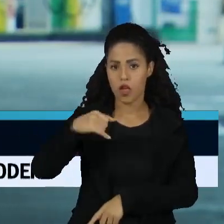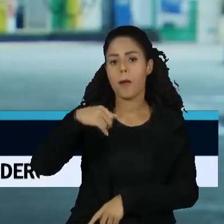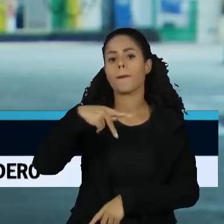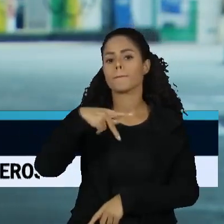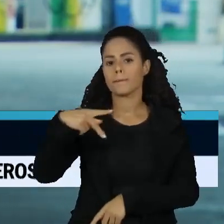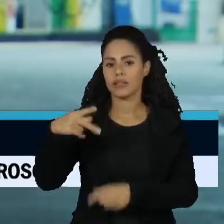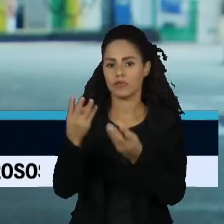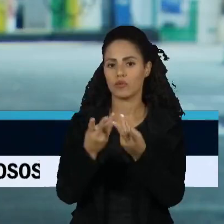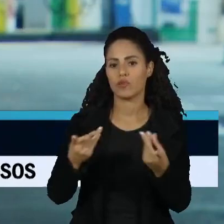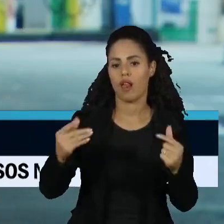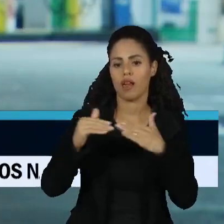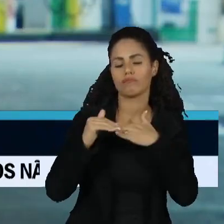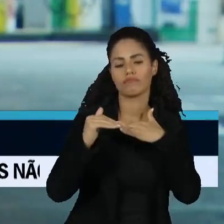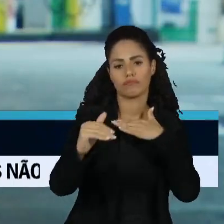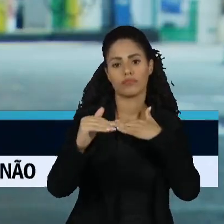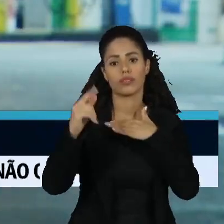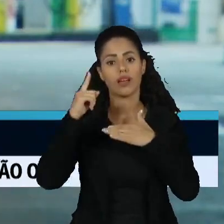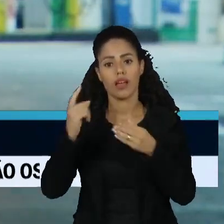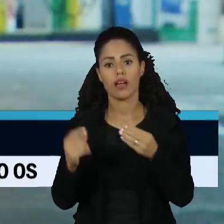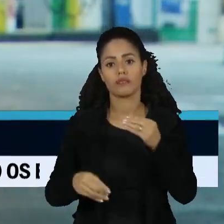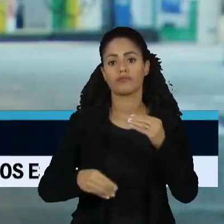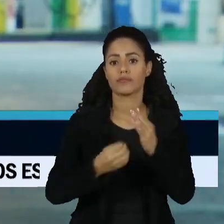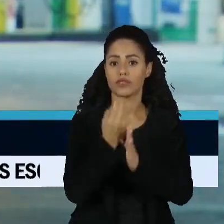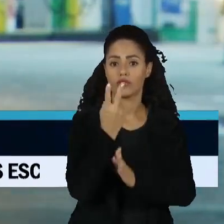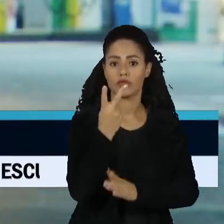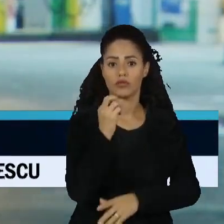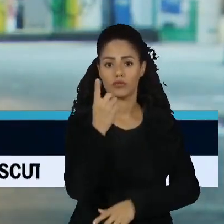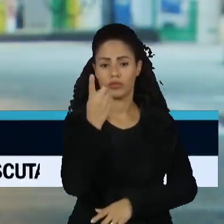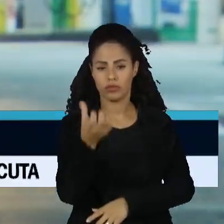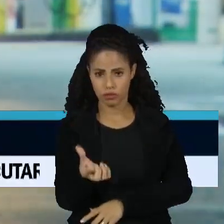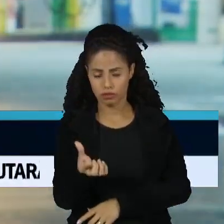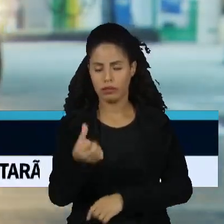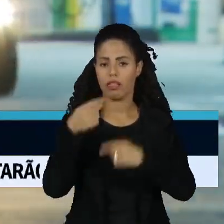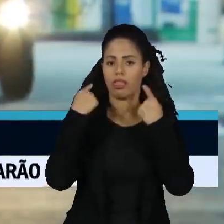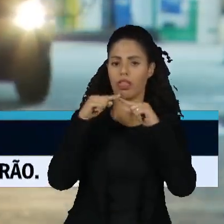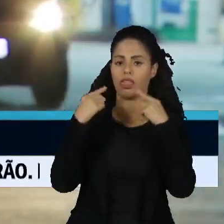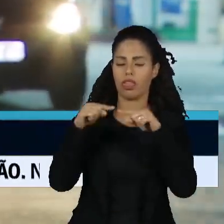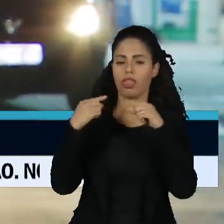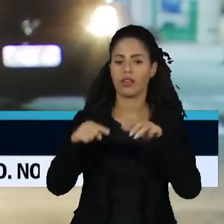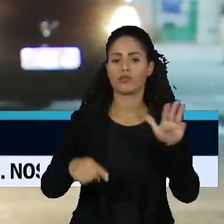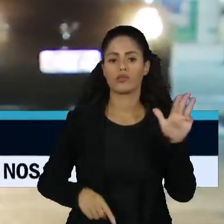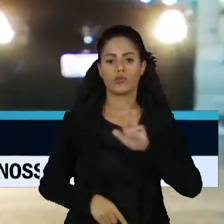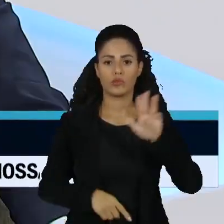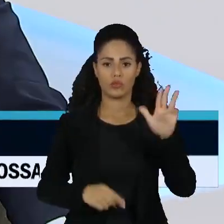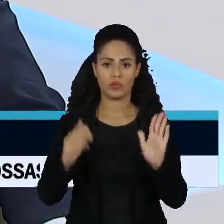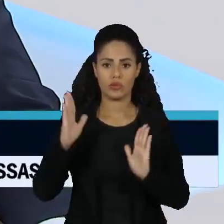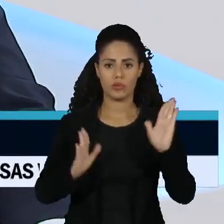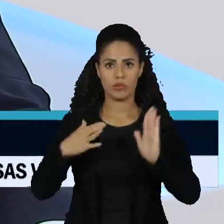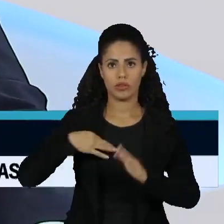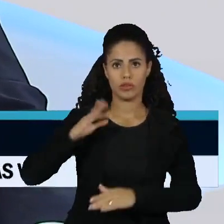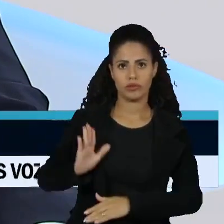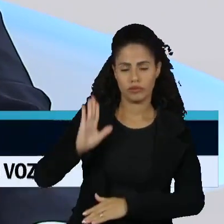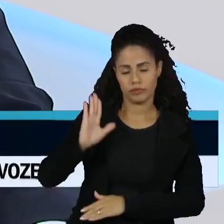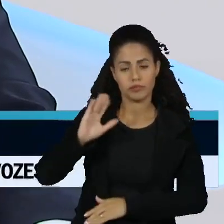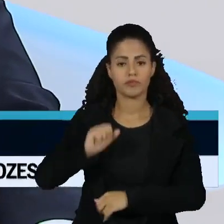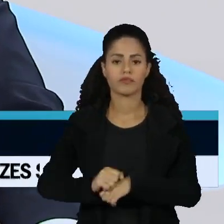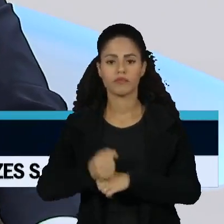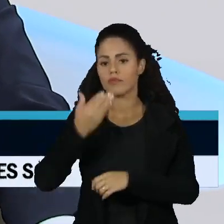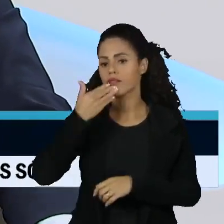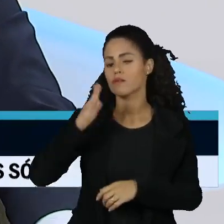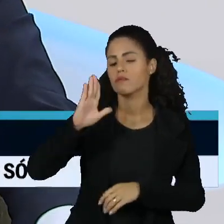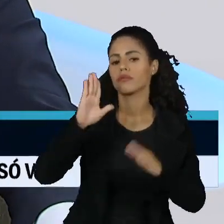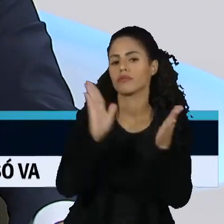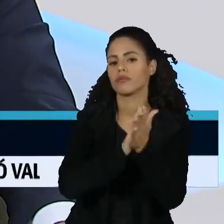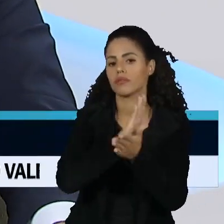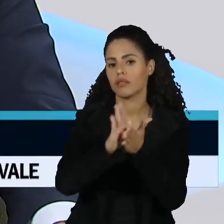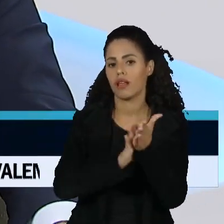Paridade Internacional, implantado em 2016, foi criticado por Lula na campanha eleitoral. Ele jamais prometeu que o